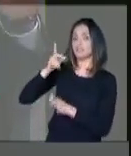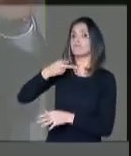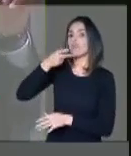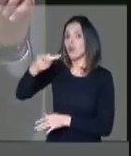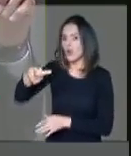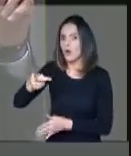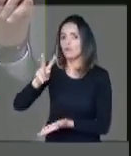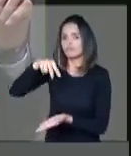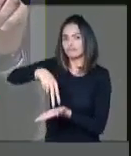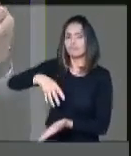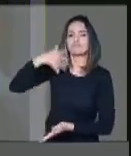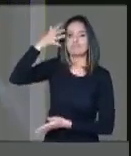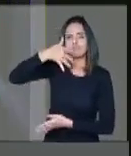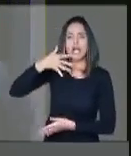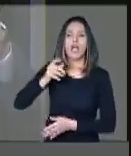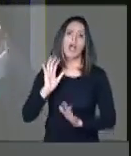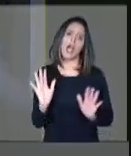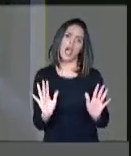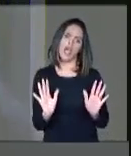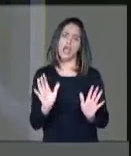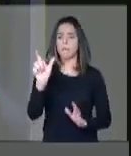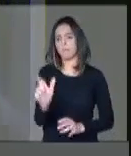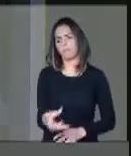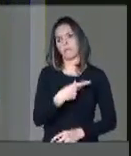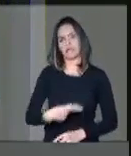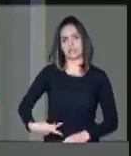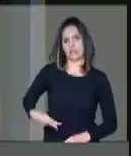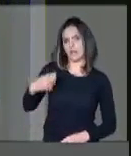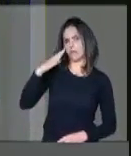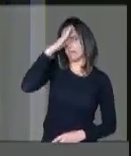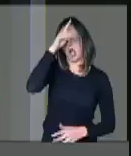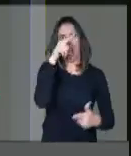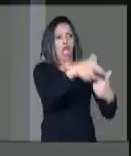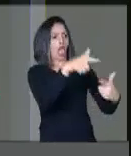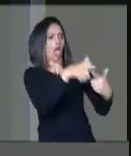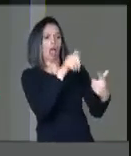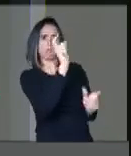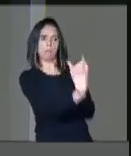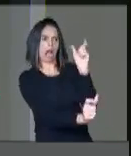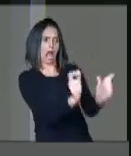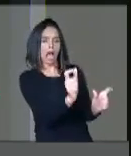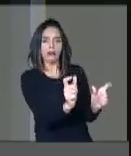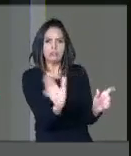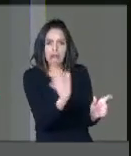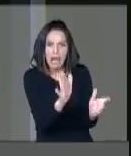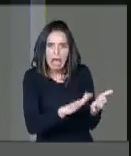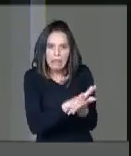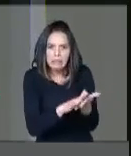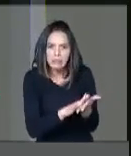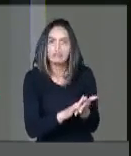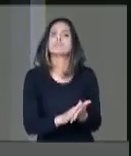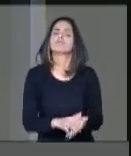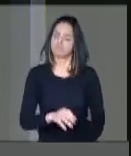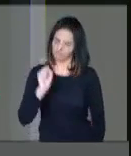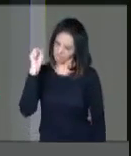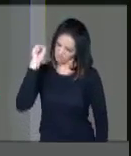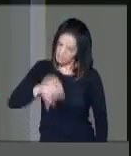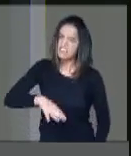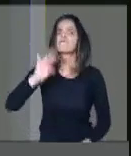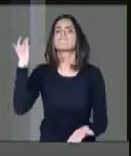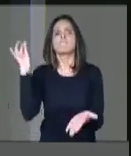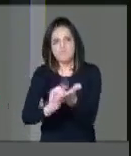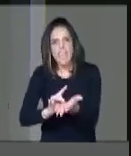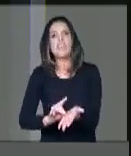na tribuna, dizendo que o presidente da República não atacou a ex-presidente e ao seu pai. Atacou